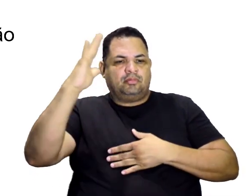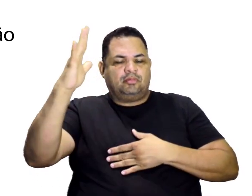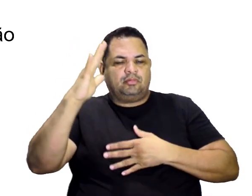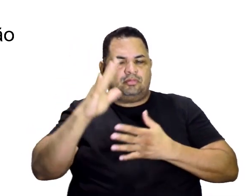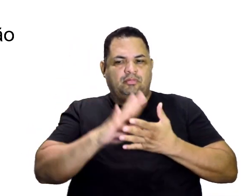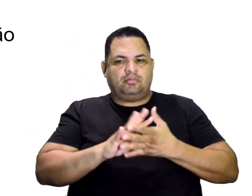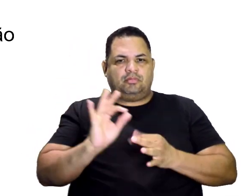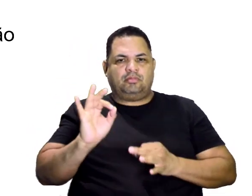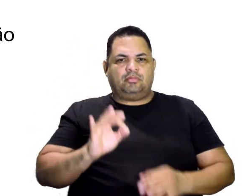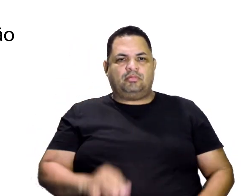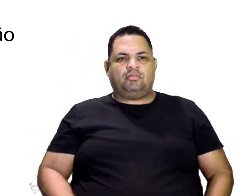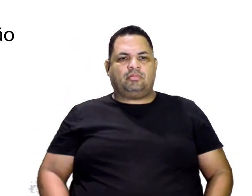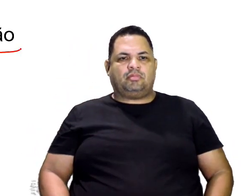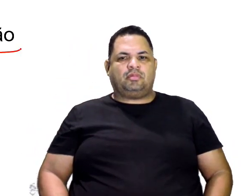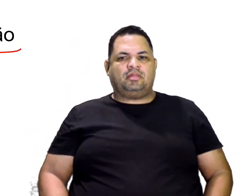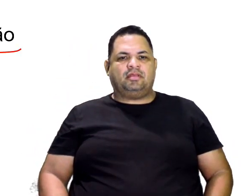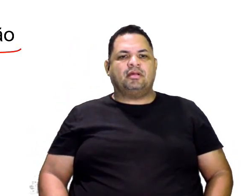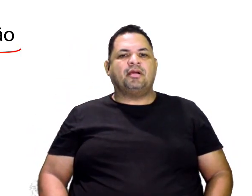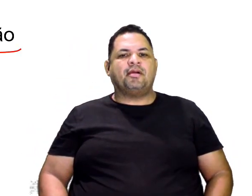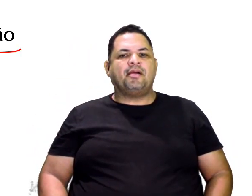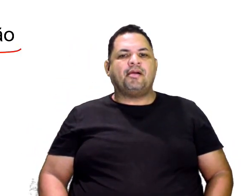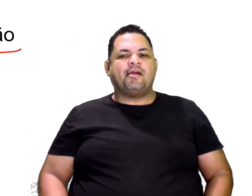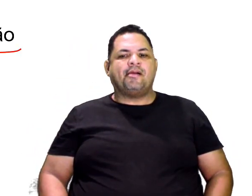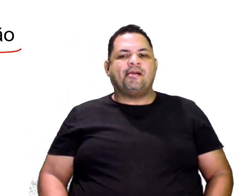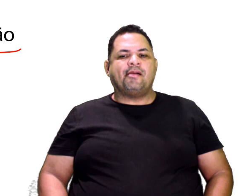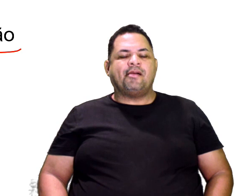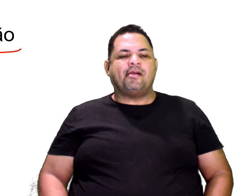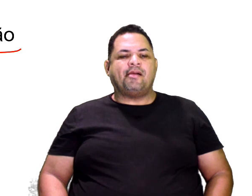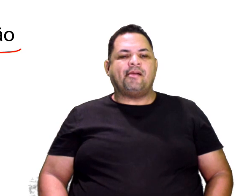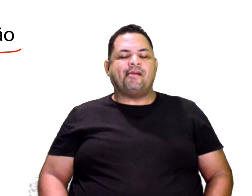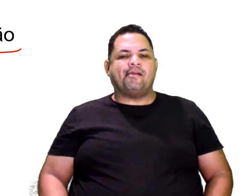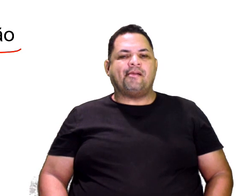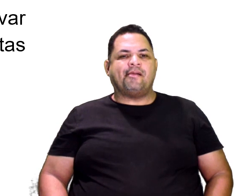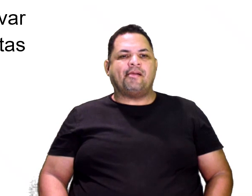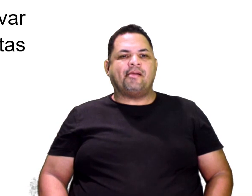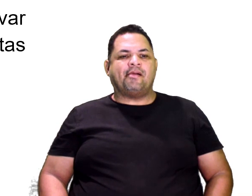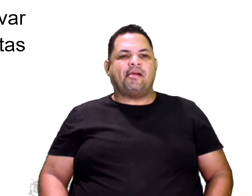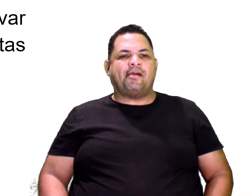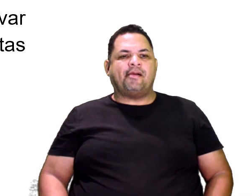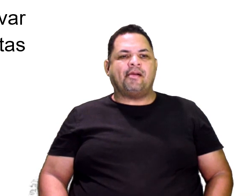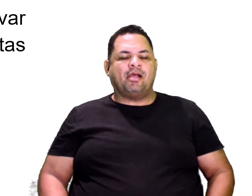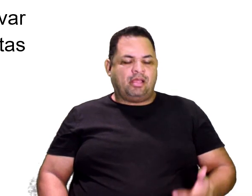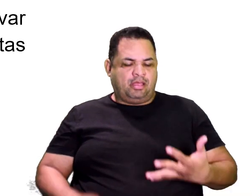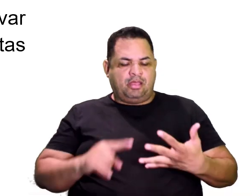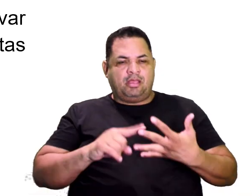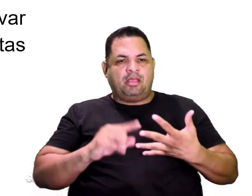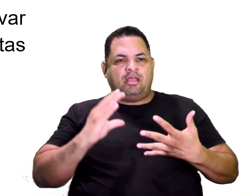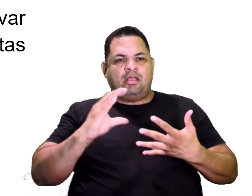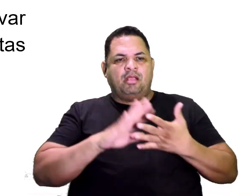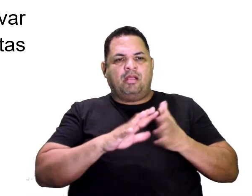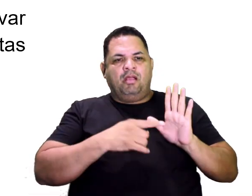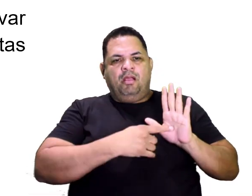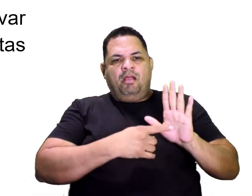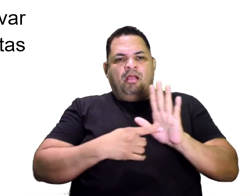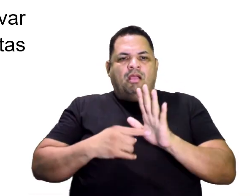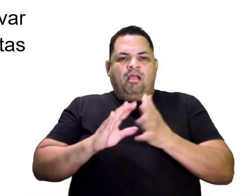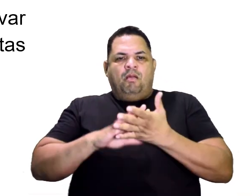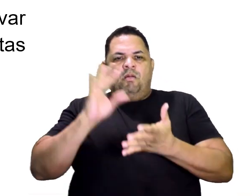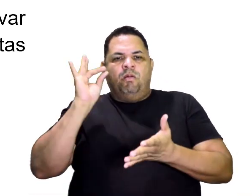ficção, olha aqui, confirmar aqui, ficção nas suas obras. Seguindo aqui nós temos, é um estilo que